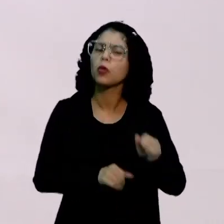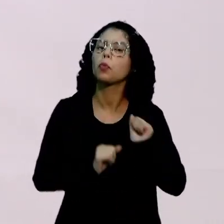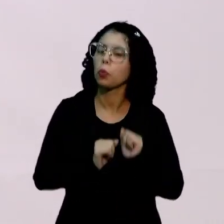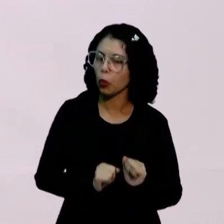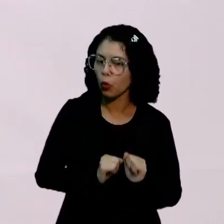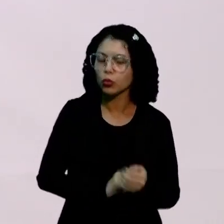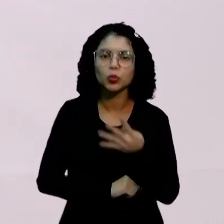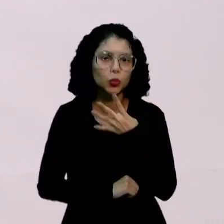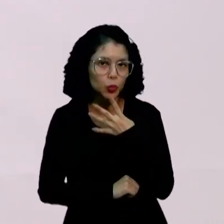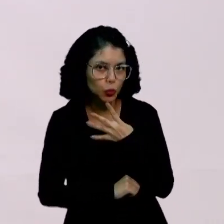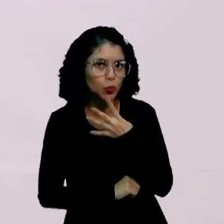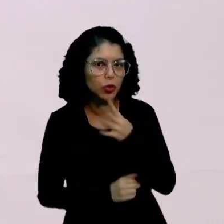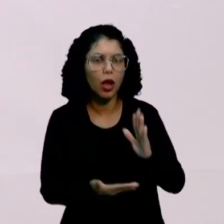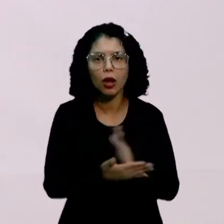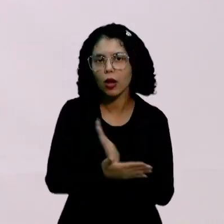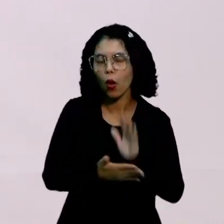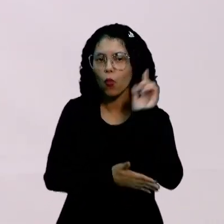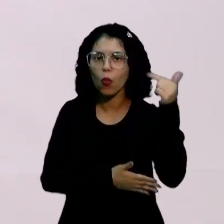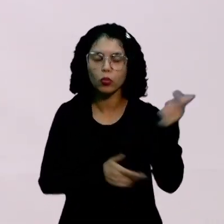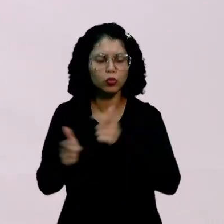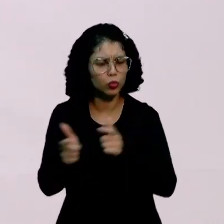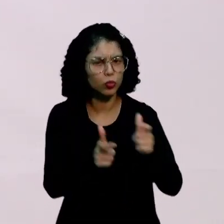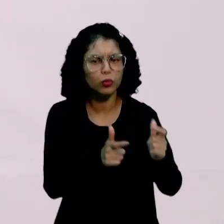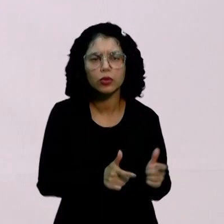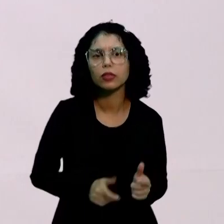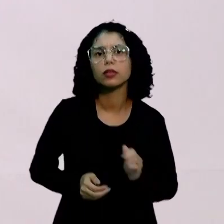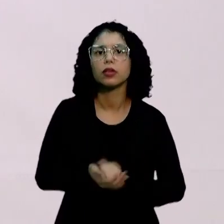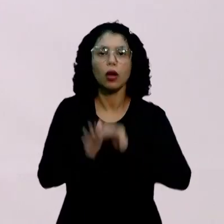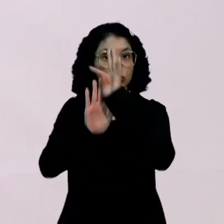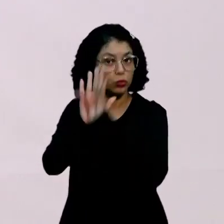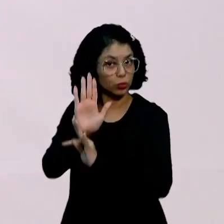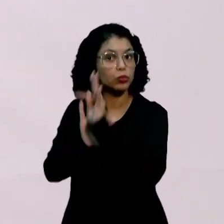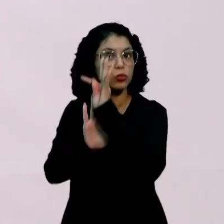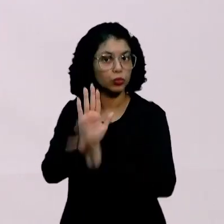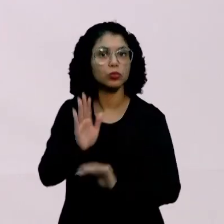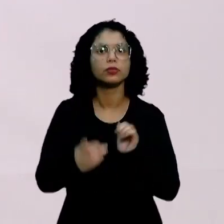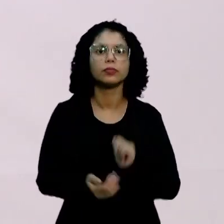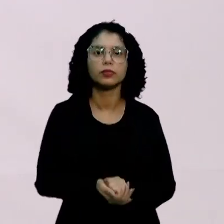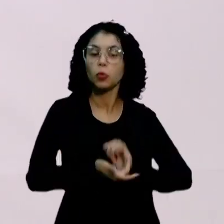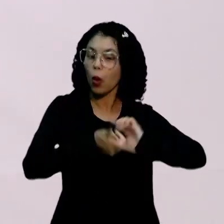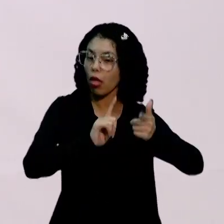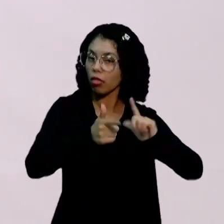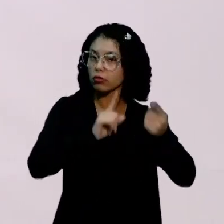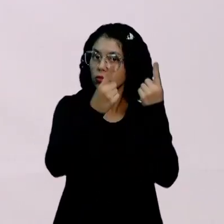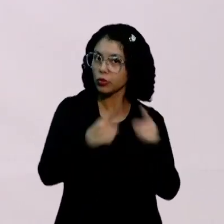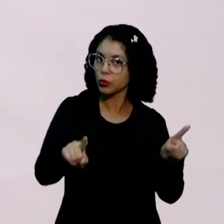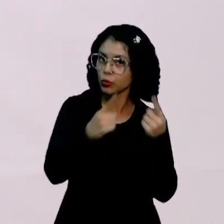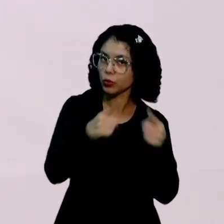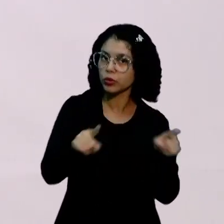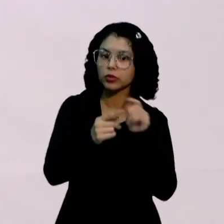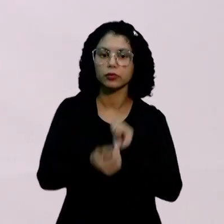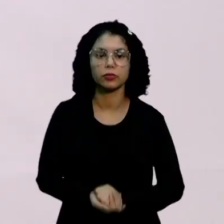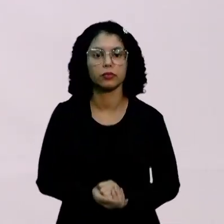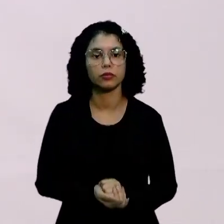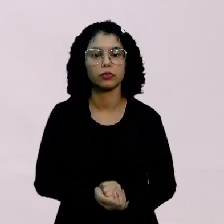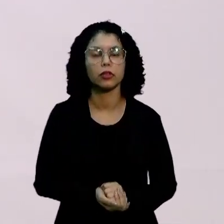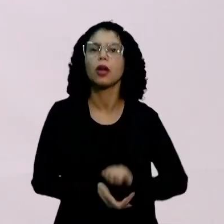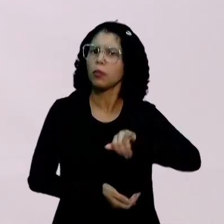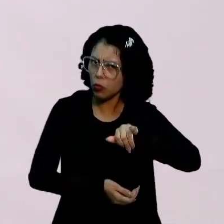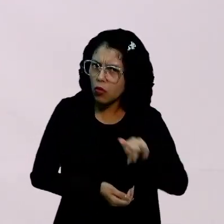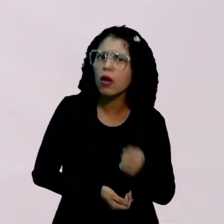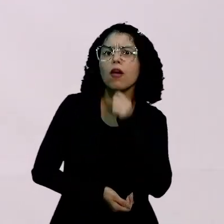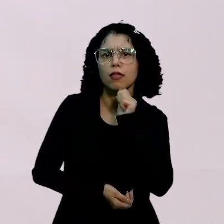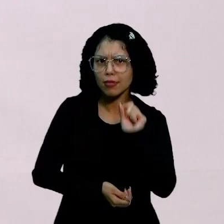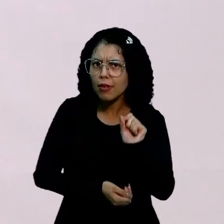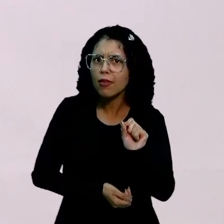já devem ter visto em algum outro local, em algum texto, em uma letra de música. Então, muito provavelmente